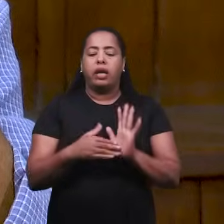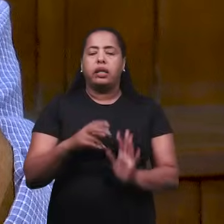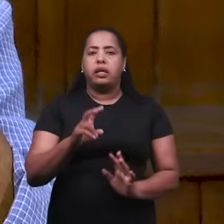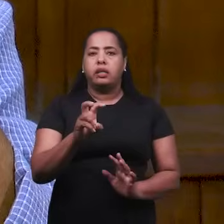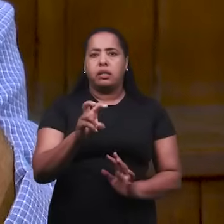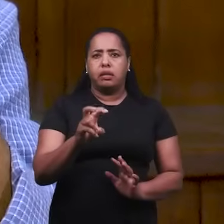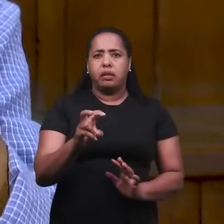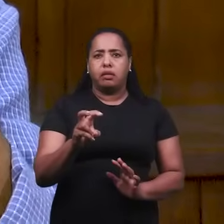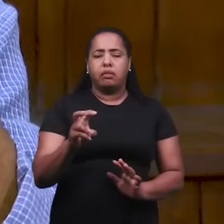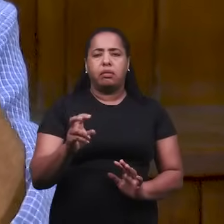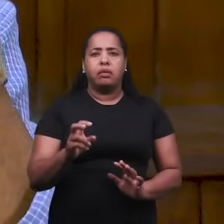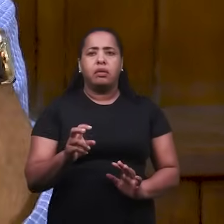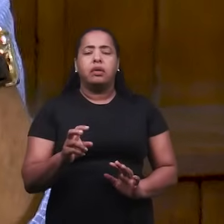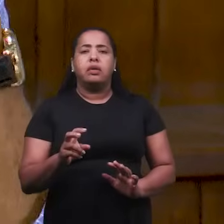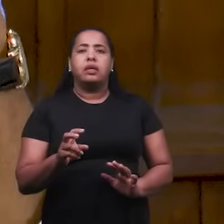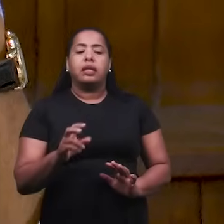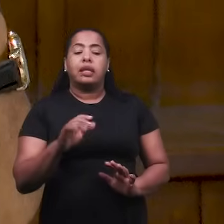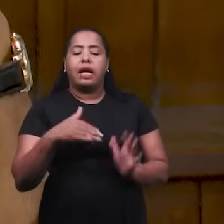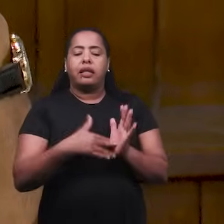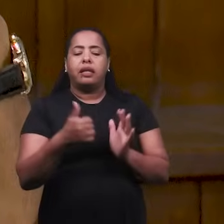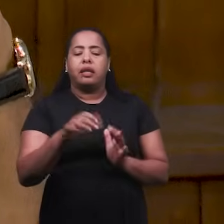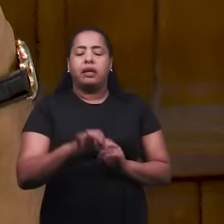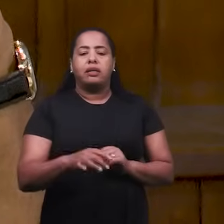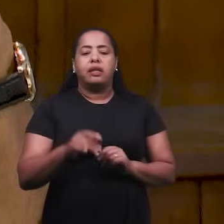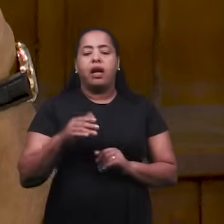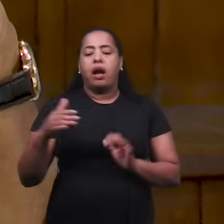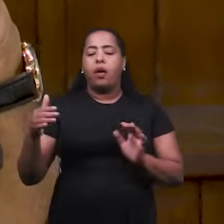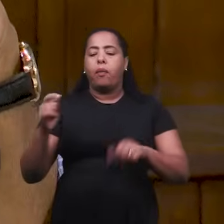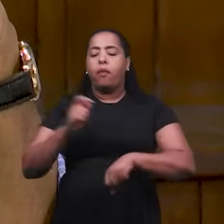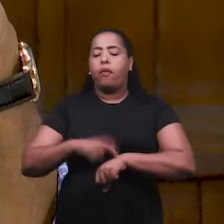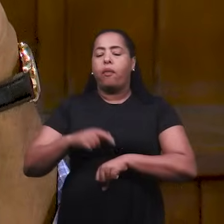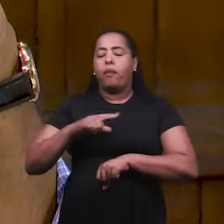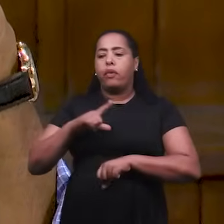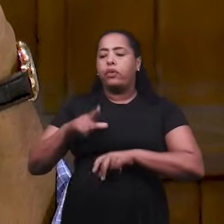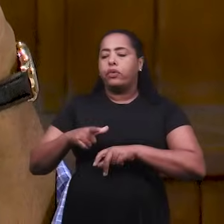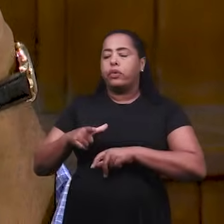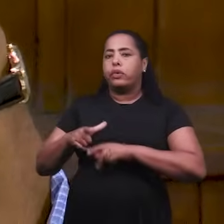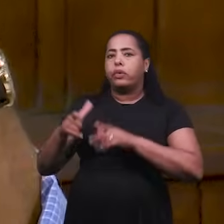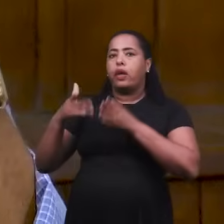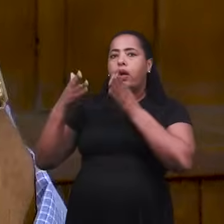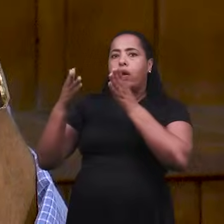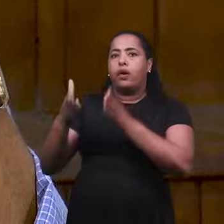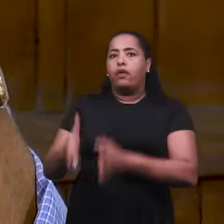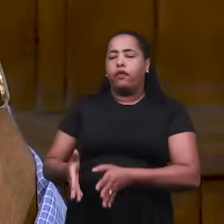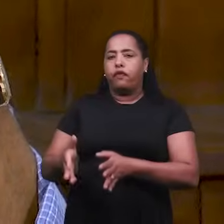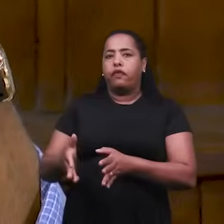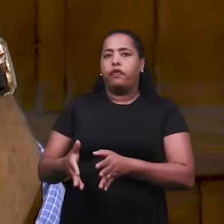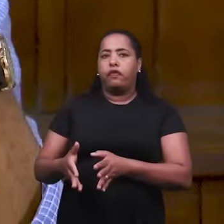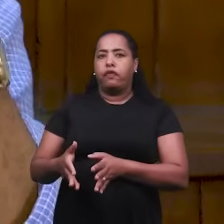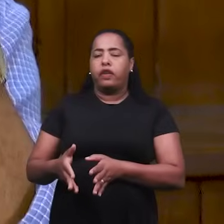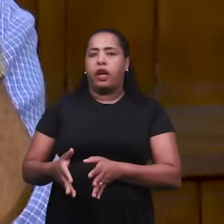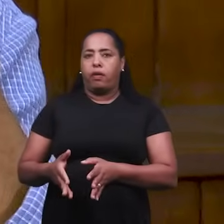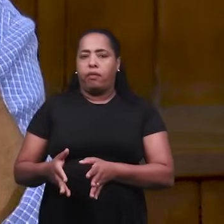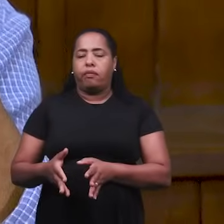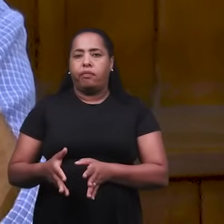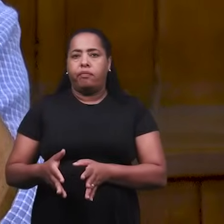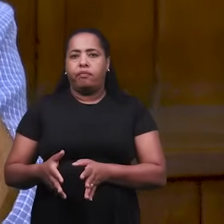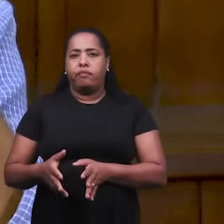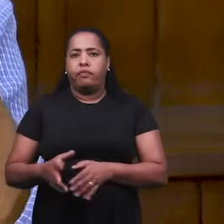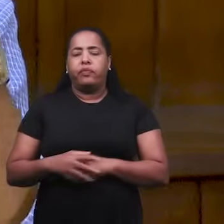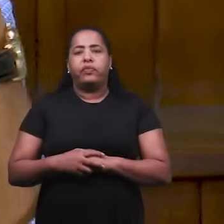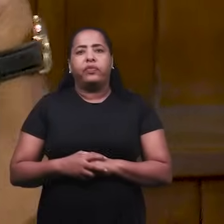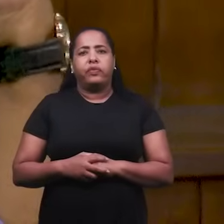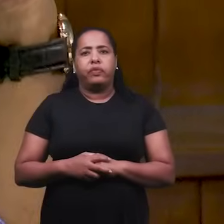falou, chegou 10, né? Enquanto tiver o fiel, eu não vou lançar destruição sobre a terra. O Senhor falando com Abraão, né? Perguntou, não foi